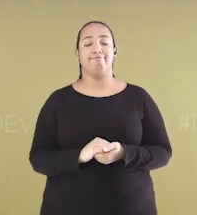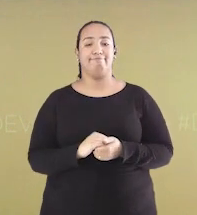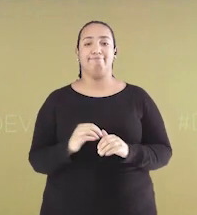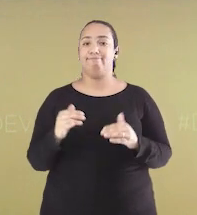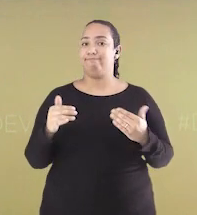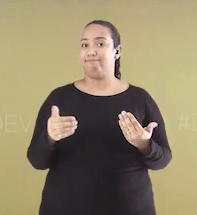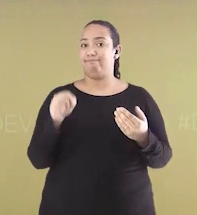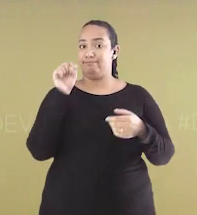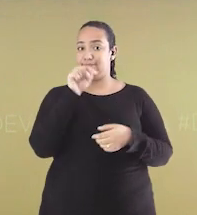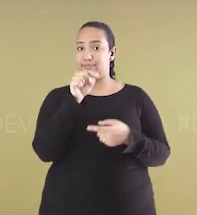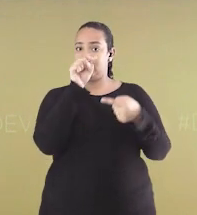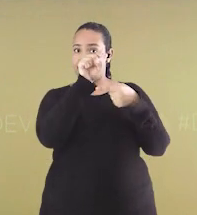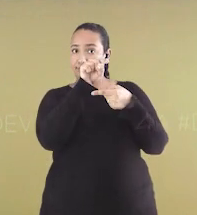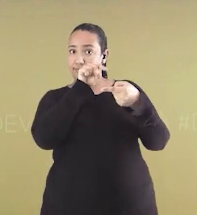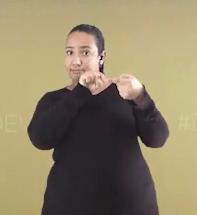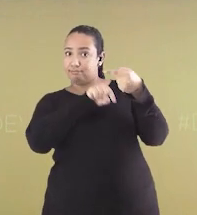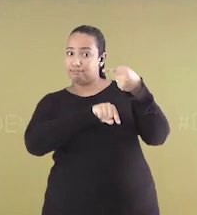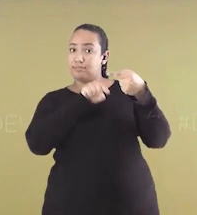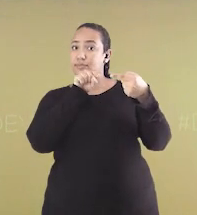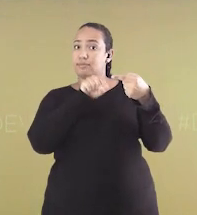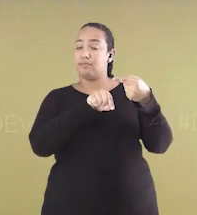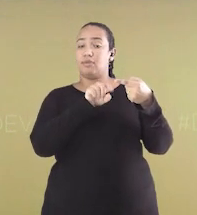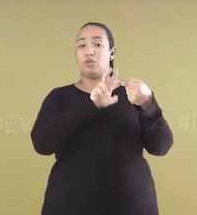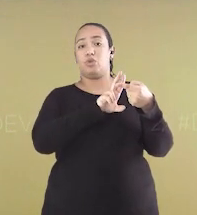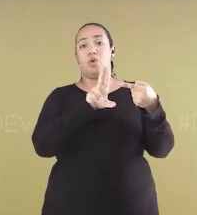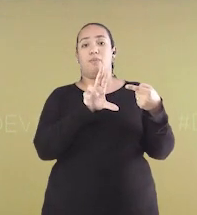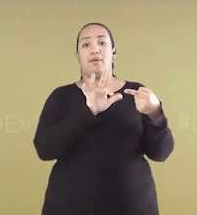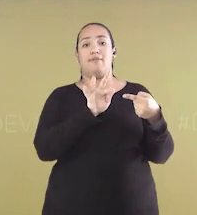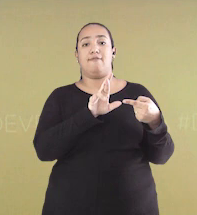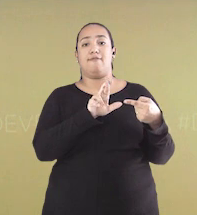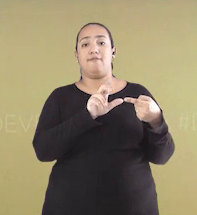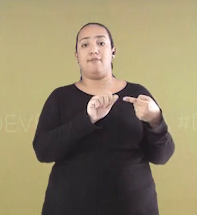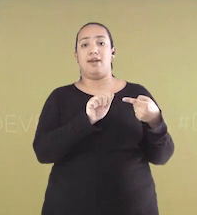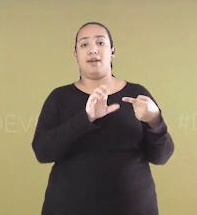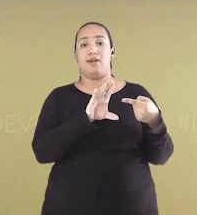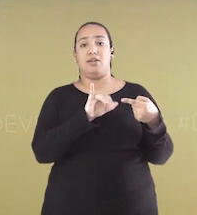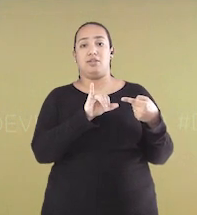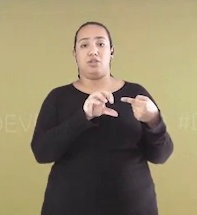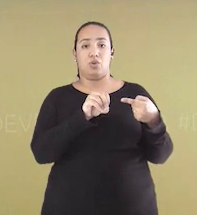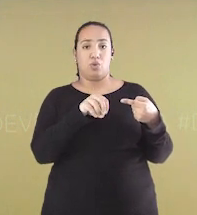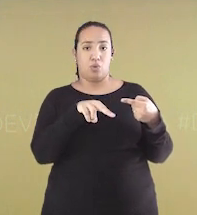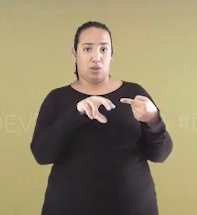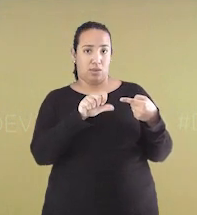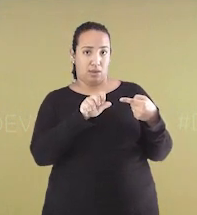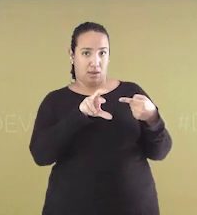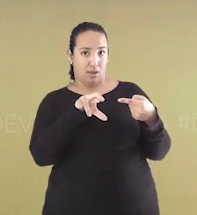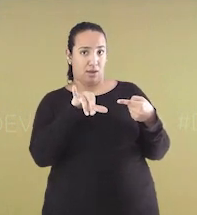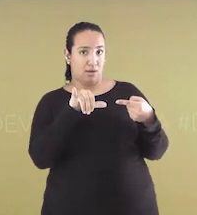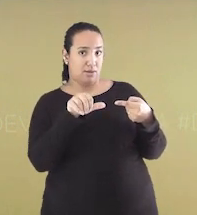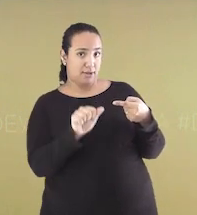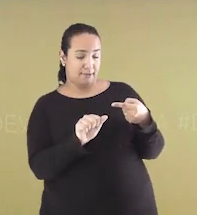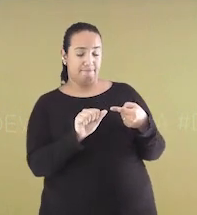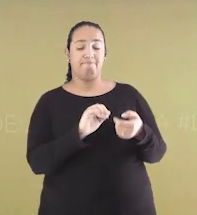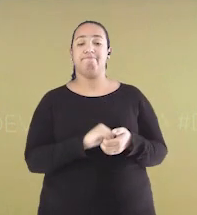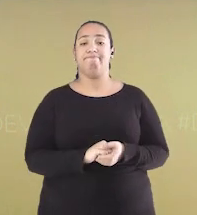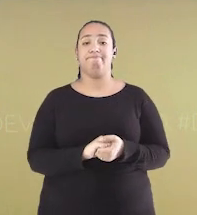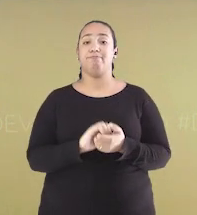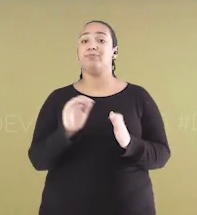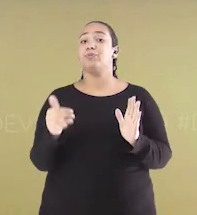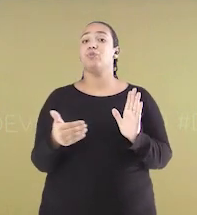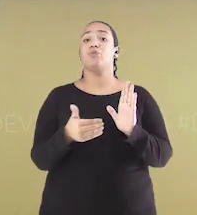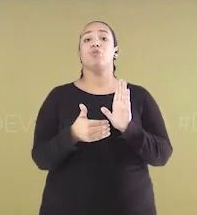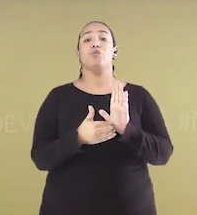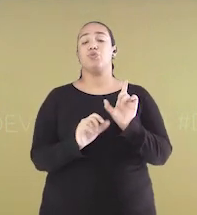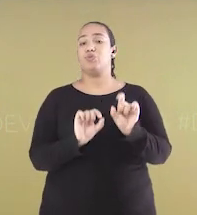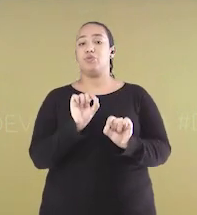de representar a porcentagem, ela é a forma fracionária. E por fim, temos a forma decimal,